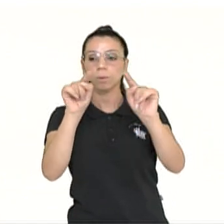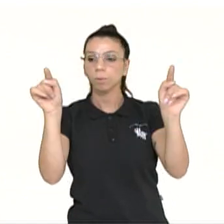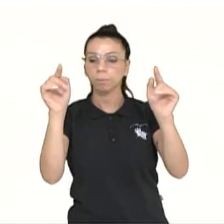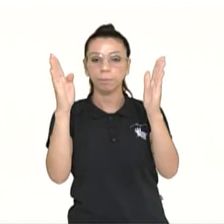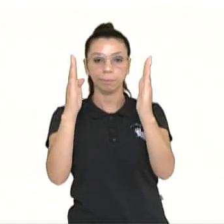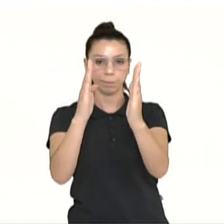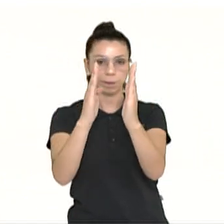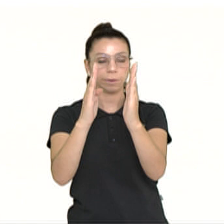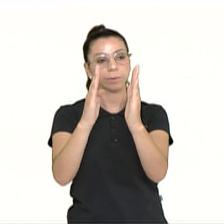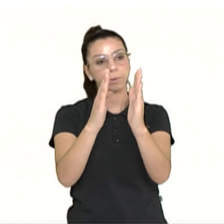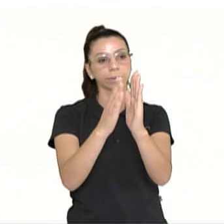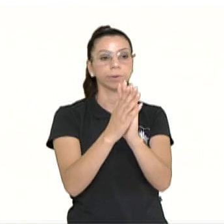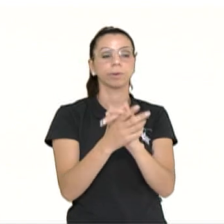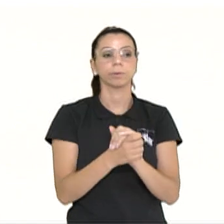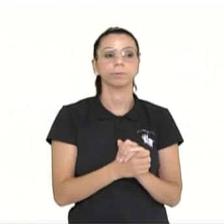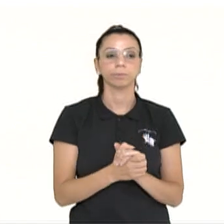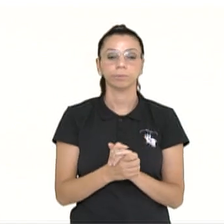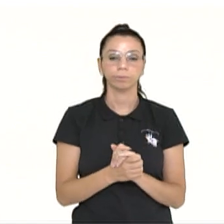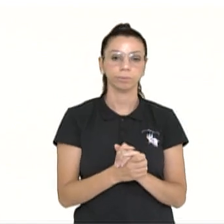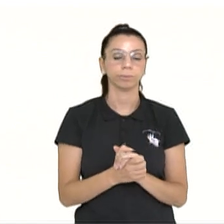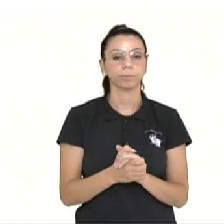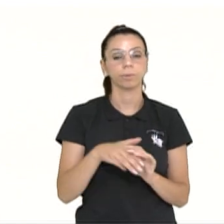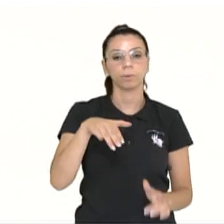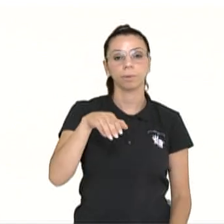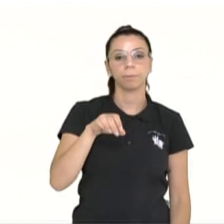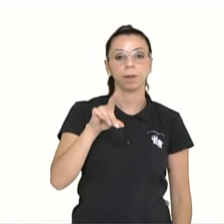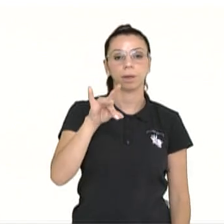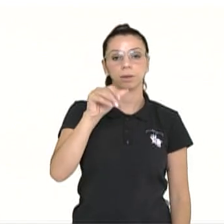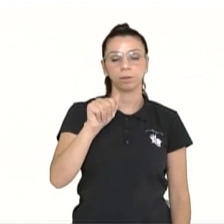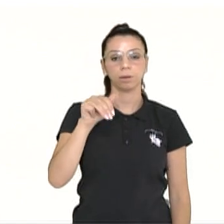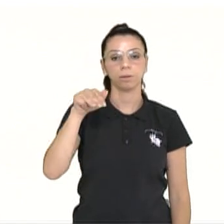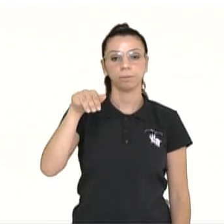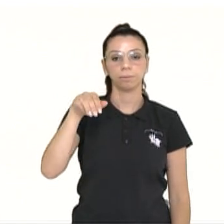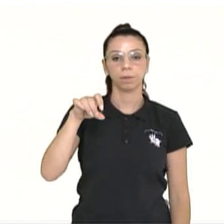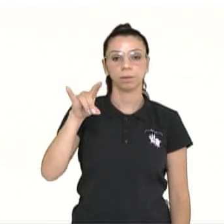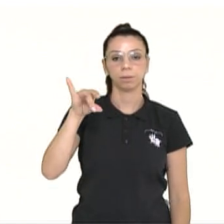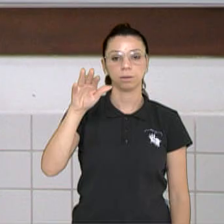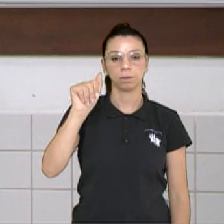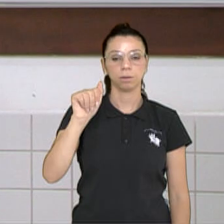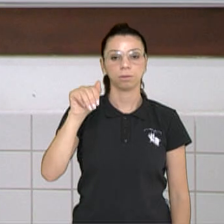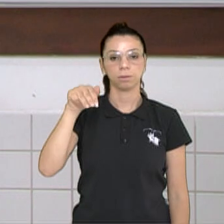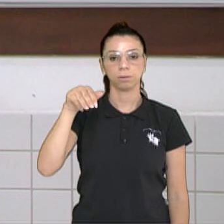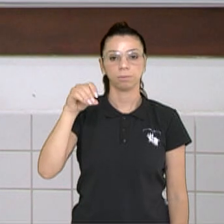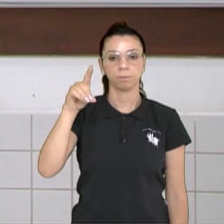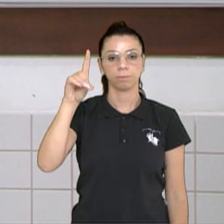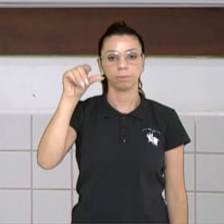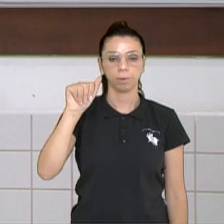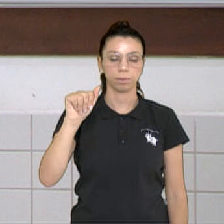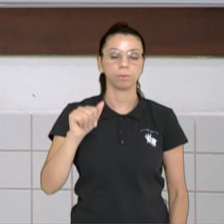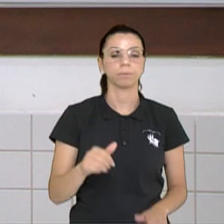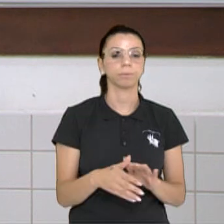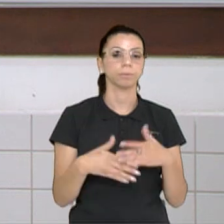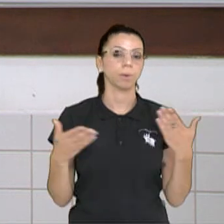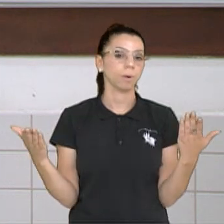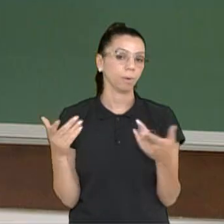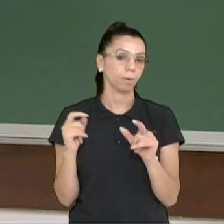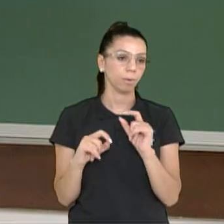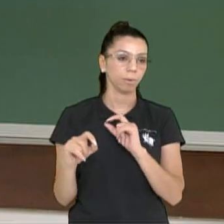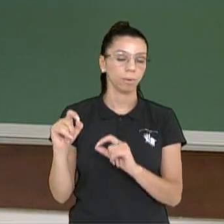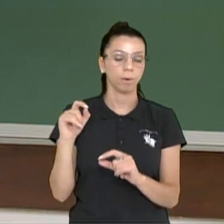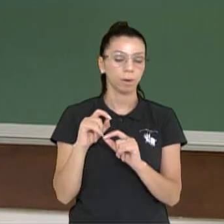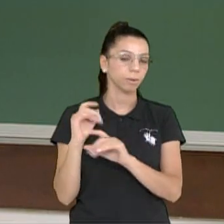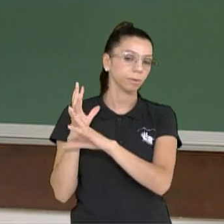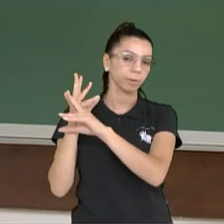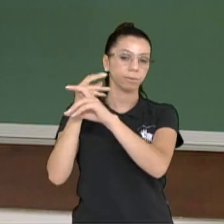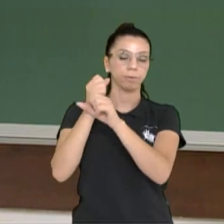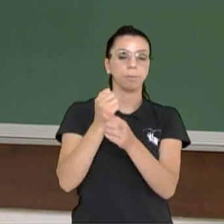tendência central, relembrando média, mediana e moda. Então, como esta aula é uma retomada, nós vamos começar com um exercício